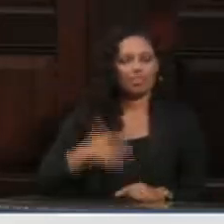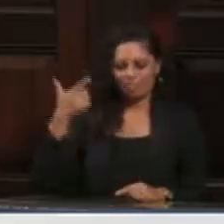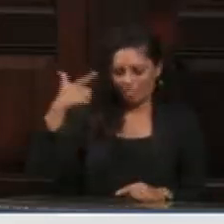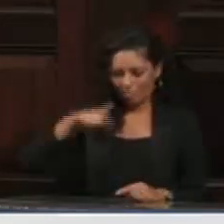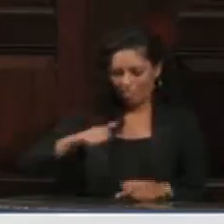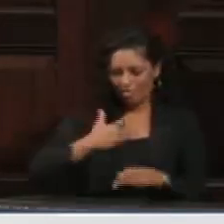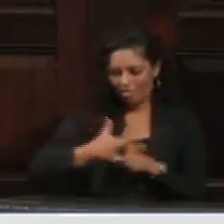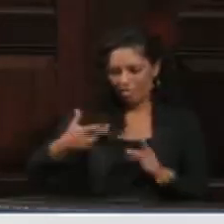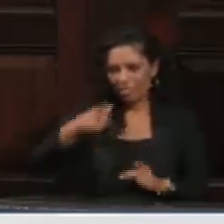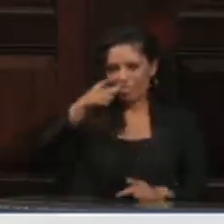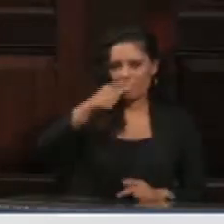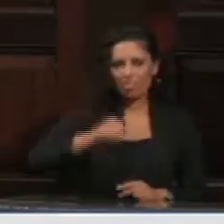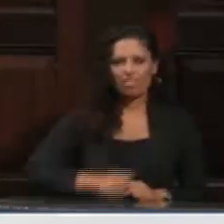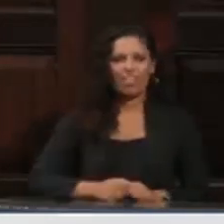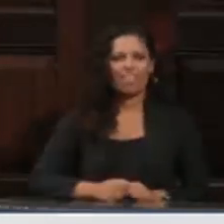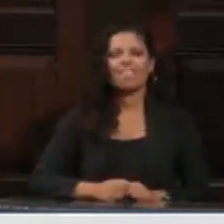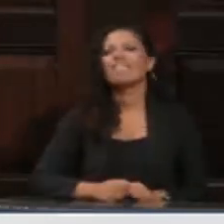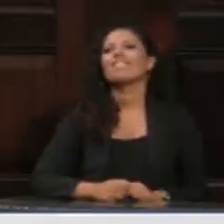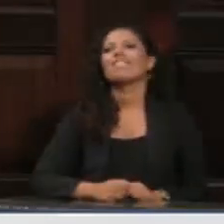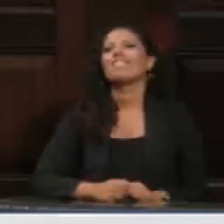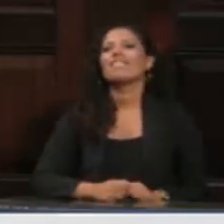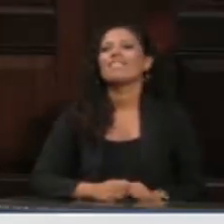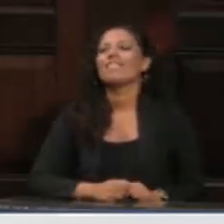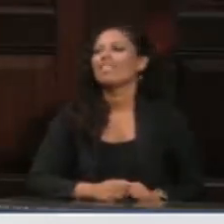consegui. Vamos lá.